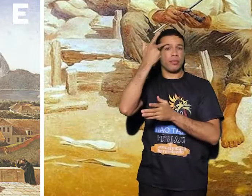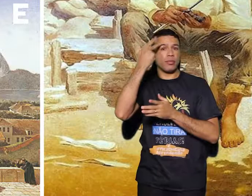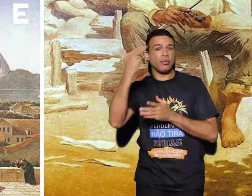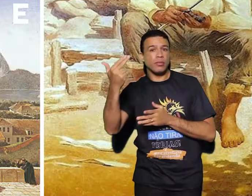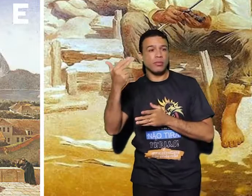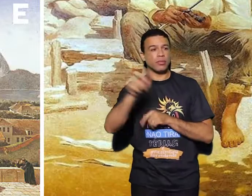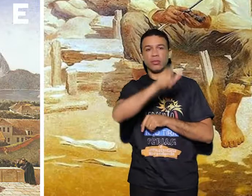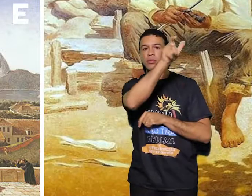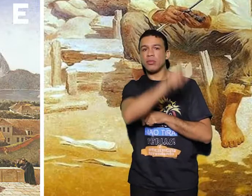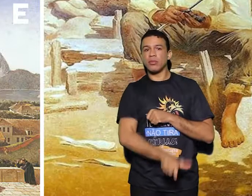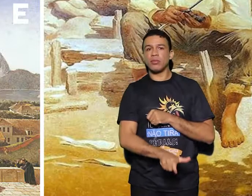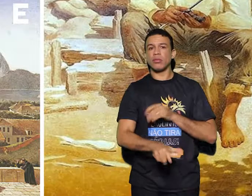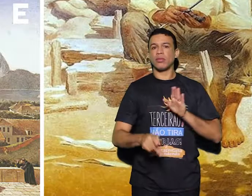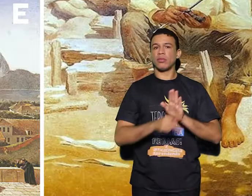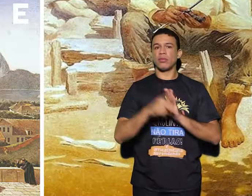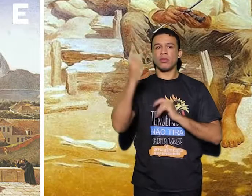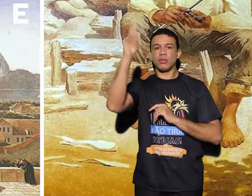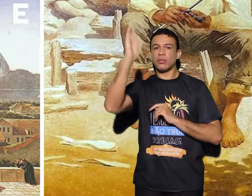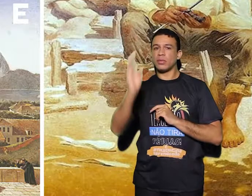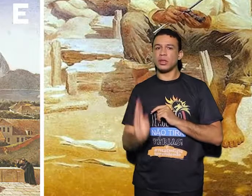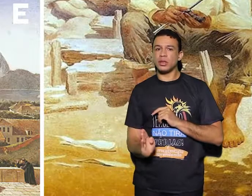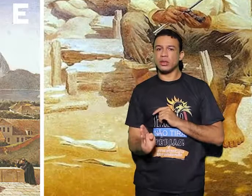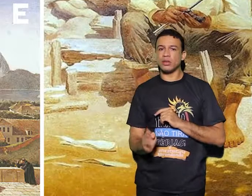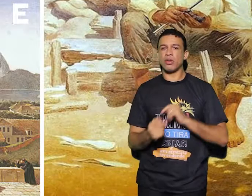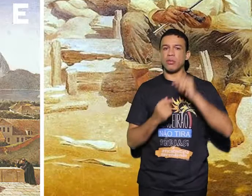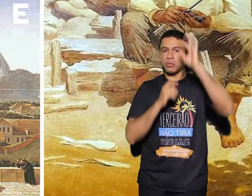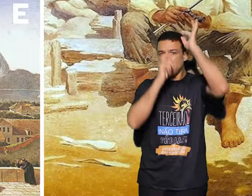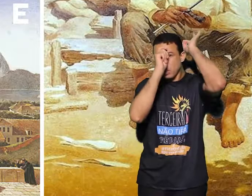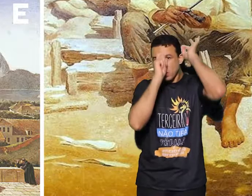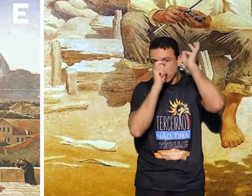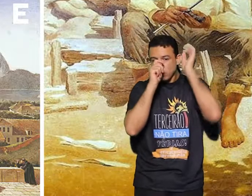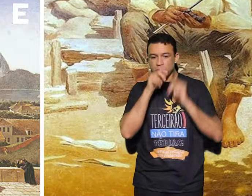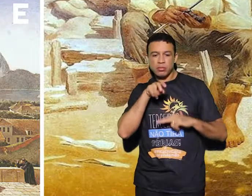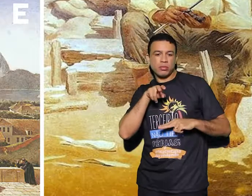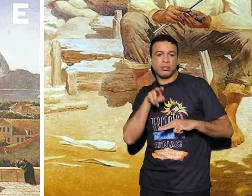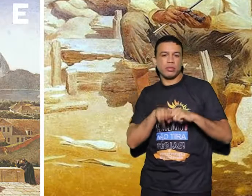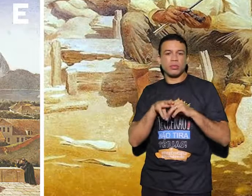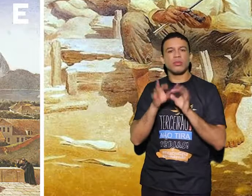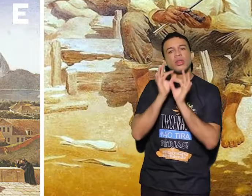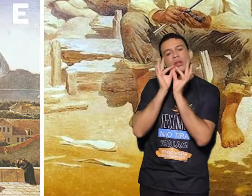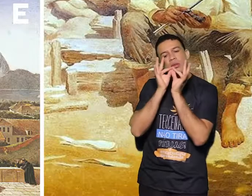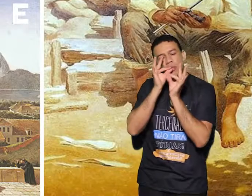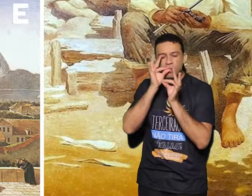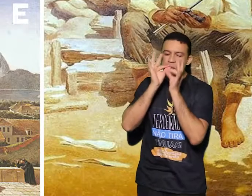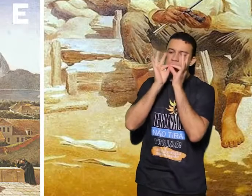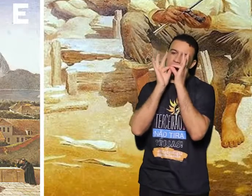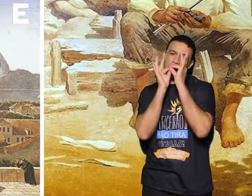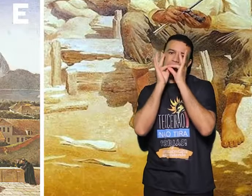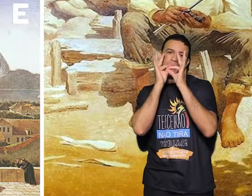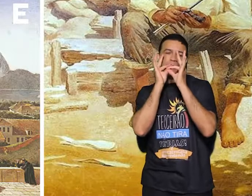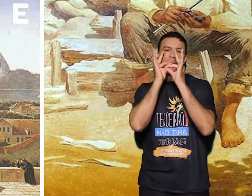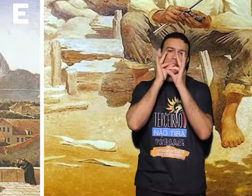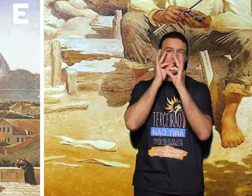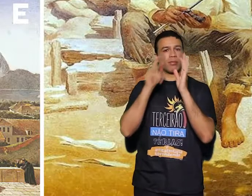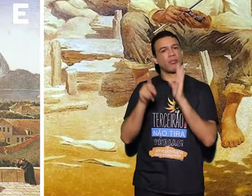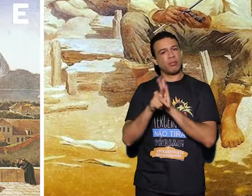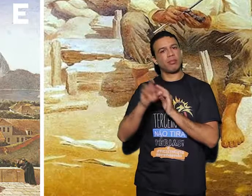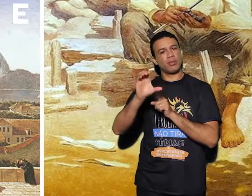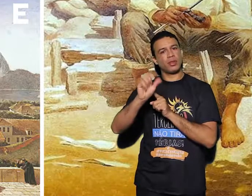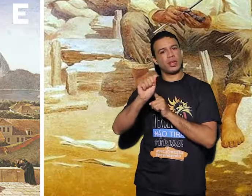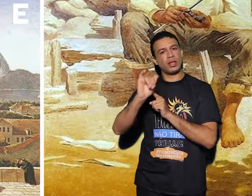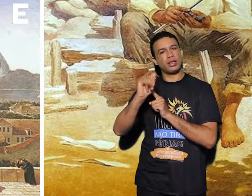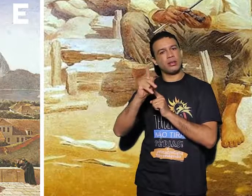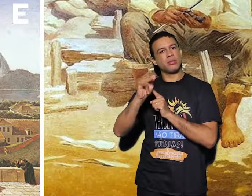figura brasileira, o cotidiano de um caipira. Ele simplesmente sentou na porta e pegou o fumo que começou a picar para fumar. Letra